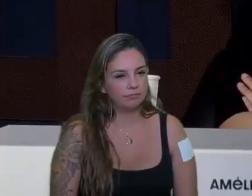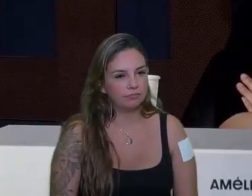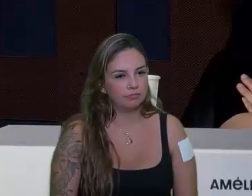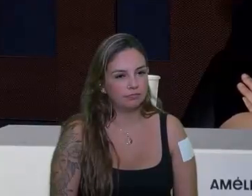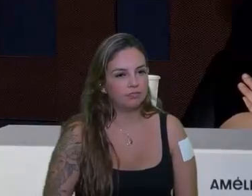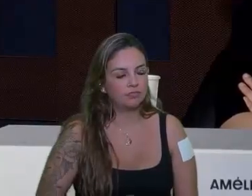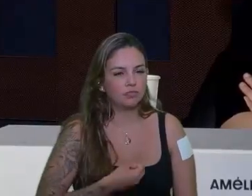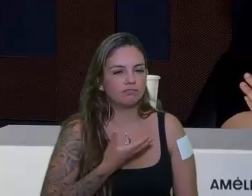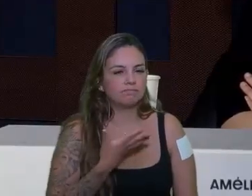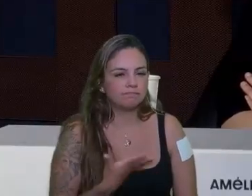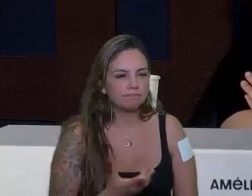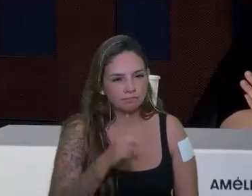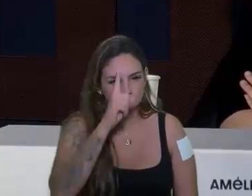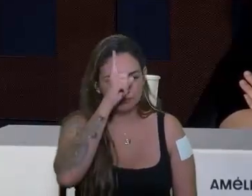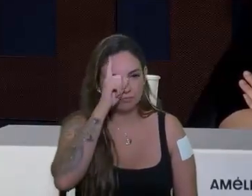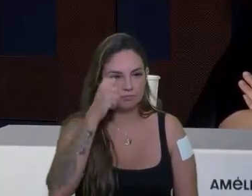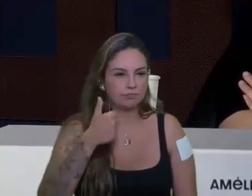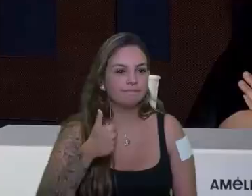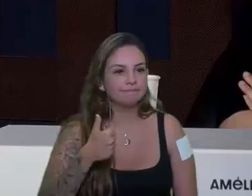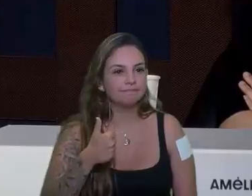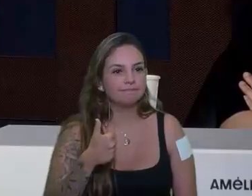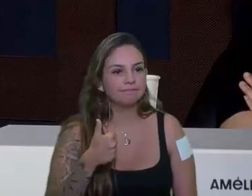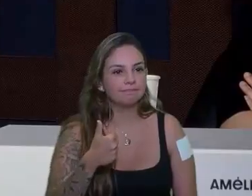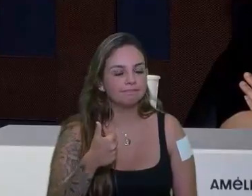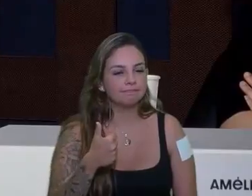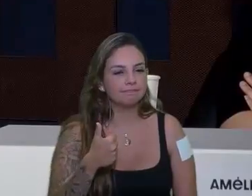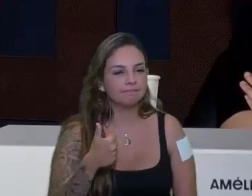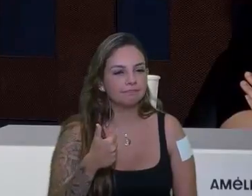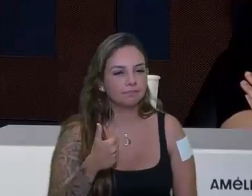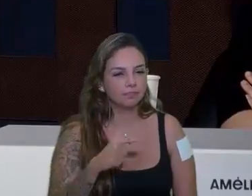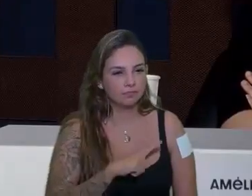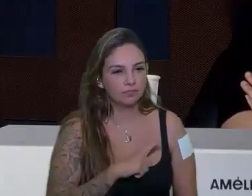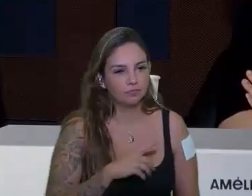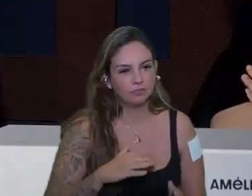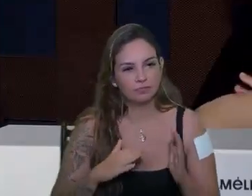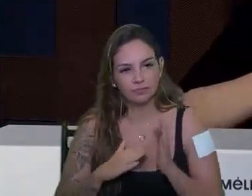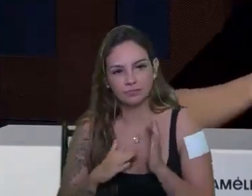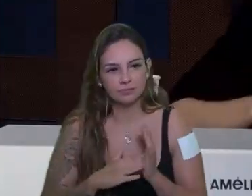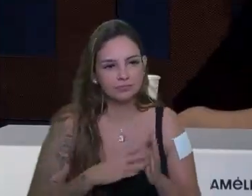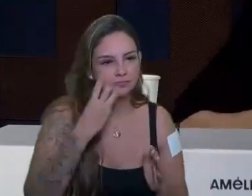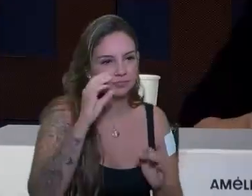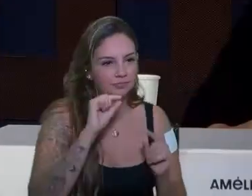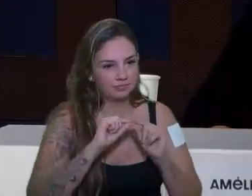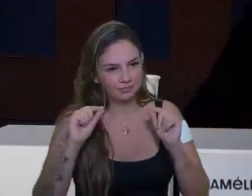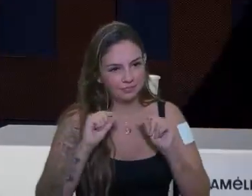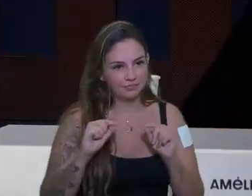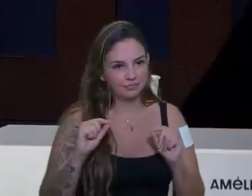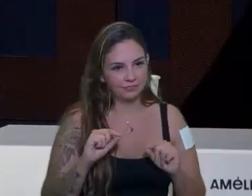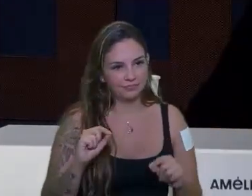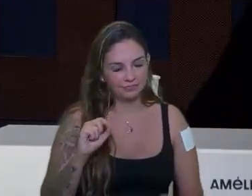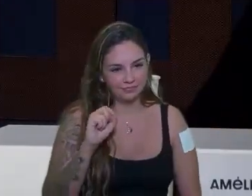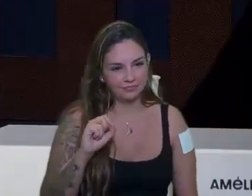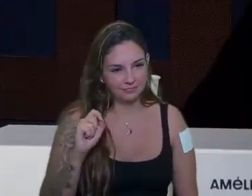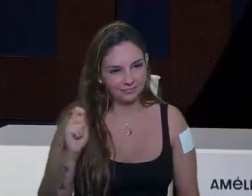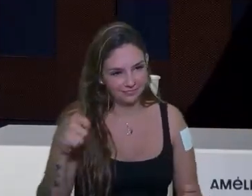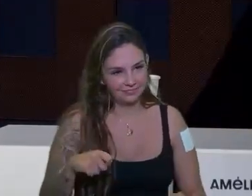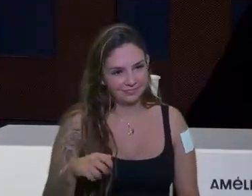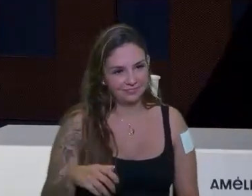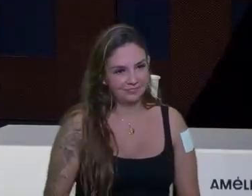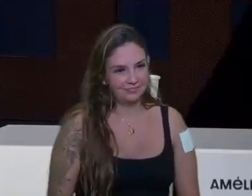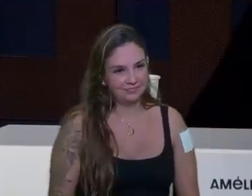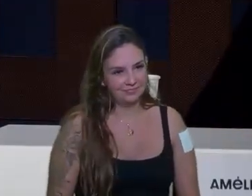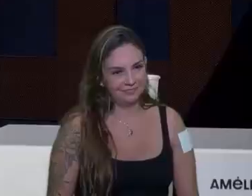de expressar, de inventar, dava certo. Eu lembro que a gente tinha o limite de 30 linhas e eu até ia diminuindo a letra para caber mais,